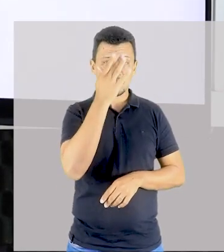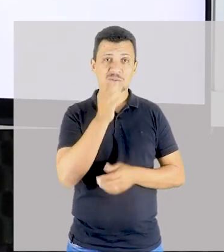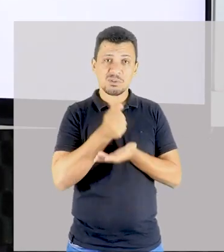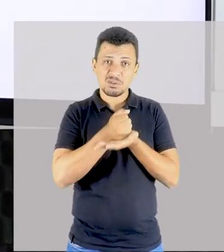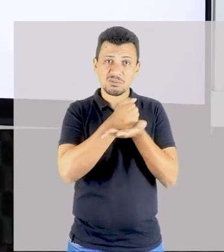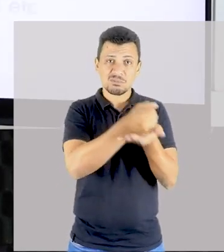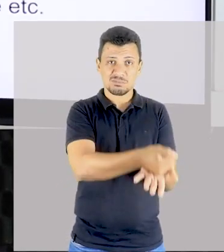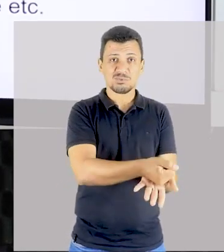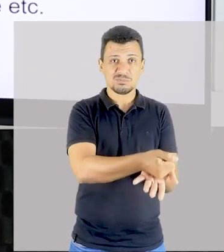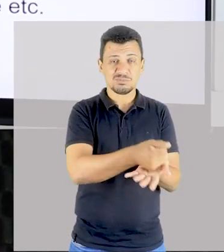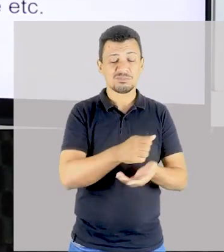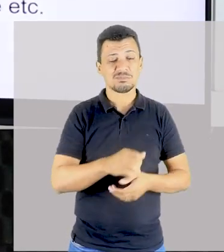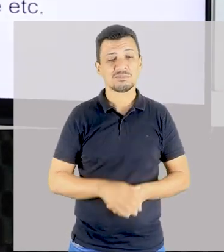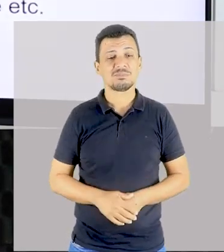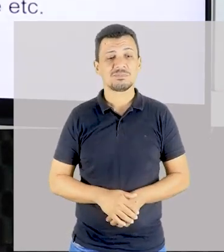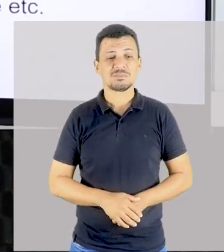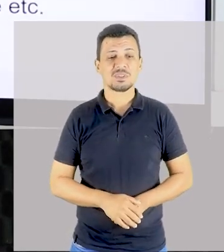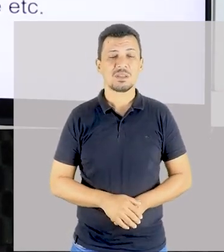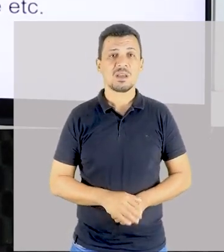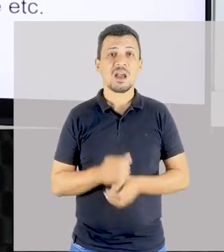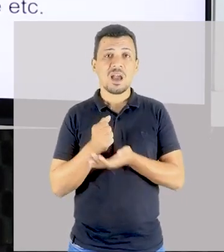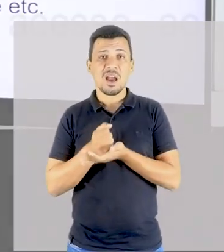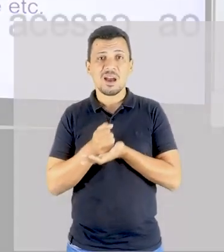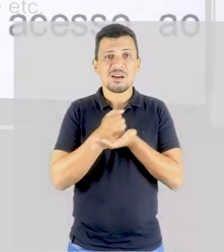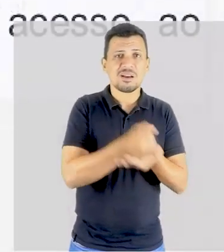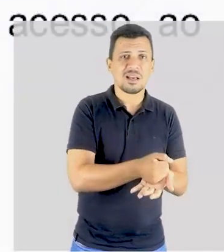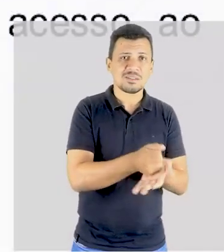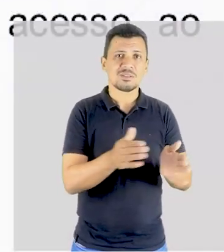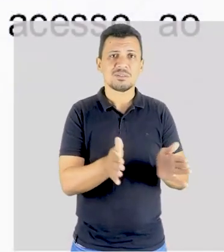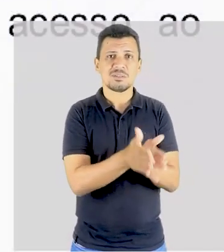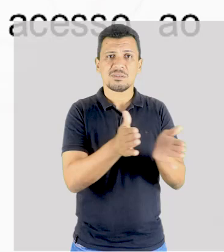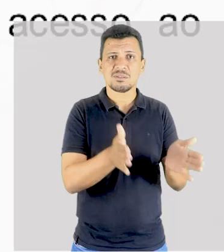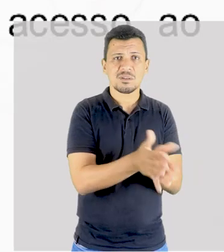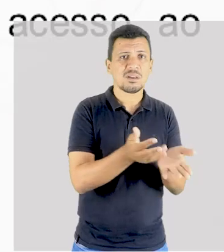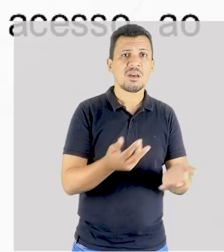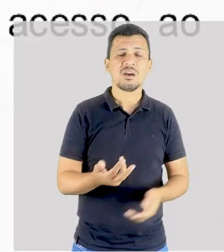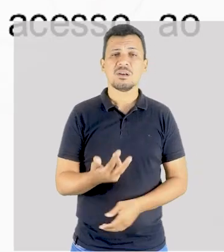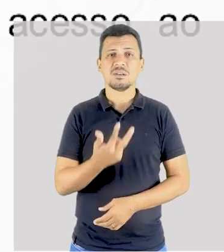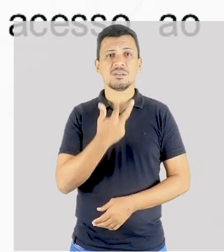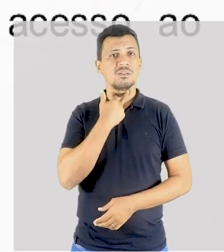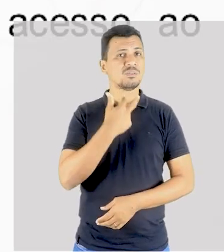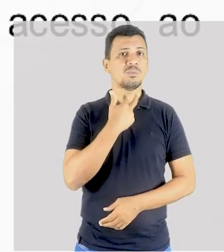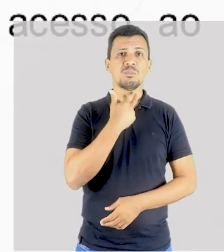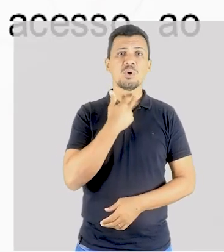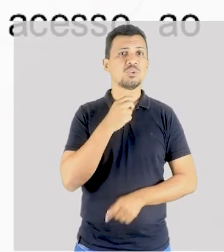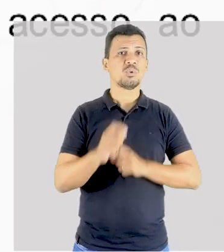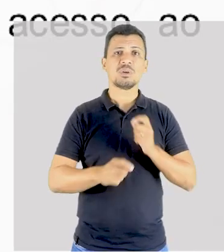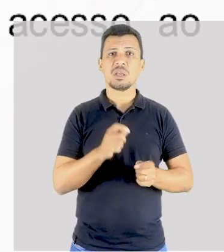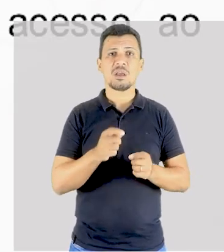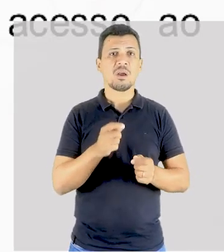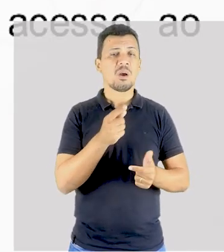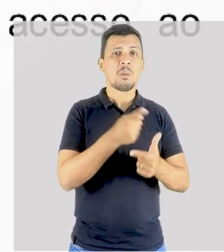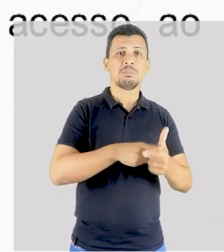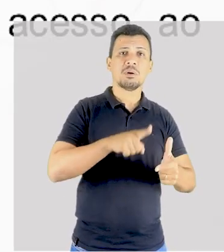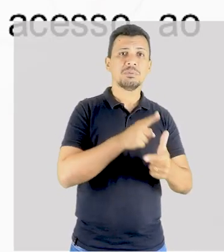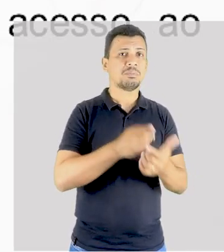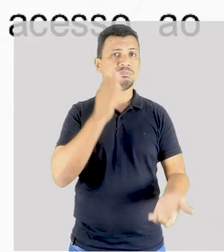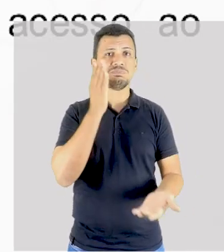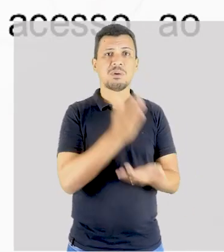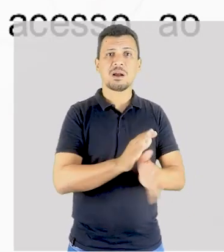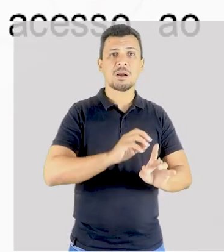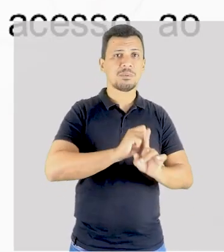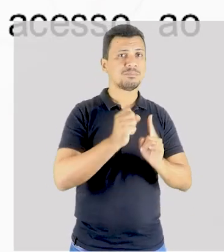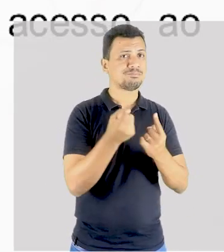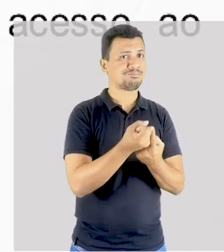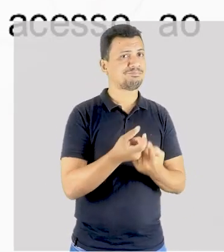essas políticas o assistencialismo não pode ser considerado uma solução definitiva para os problemas